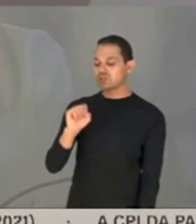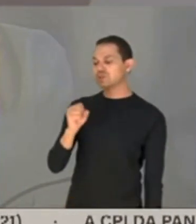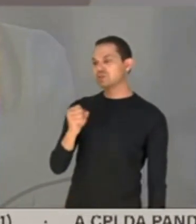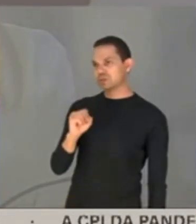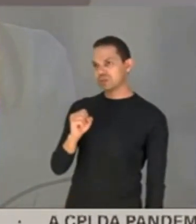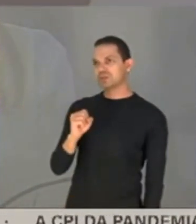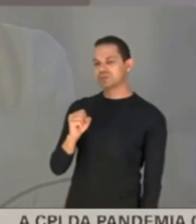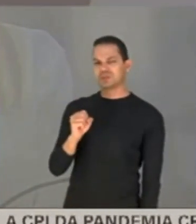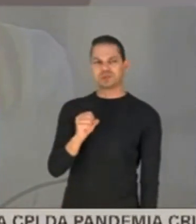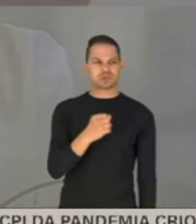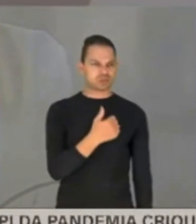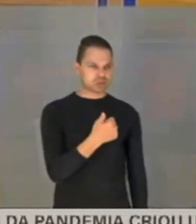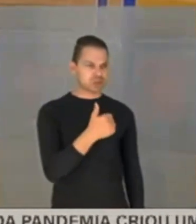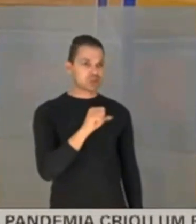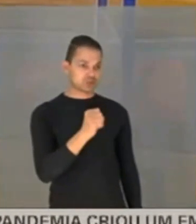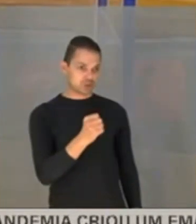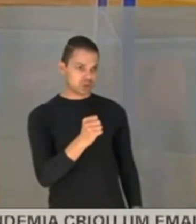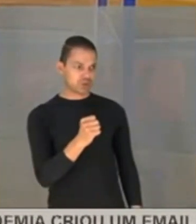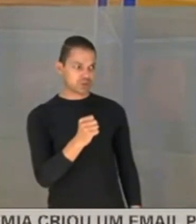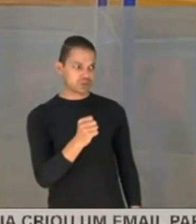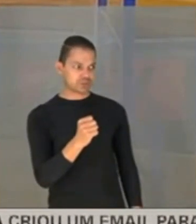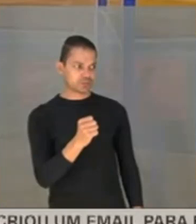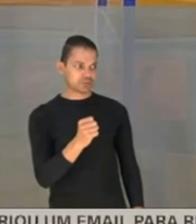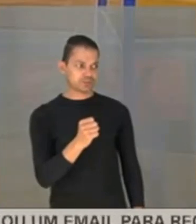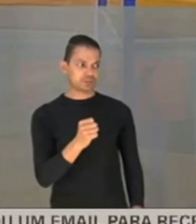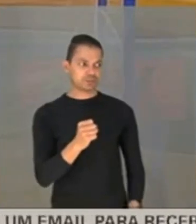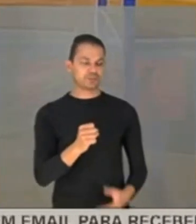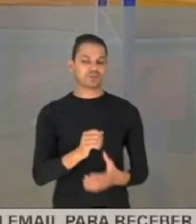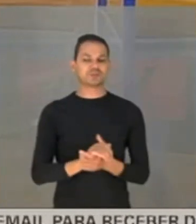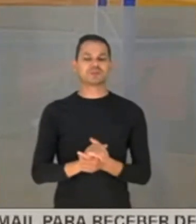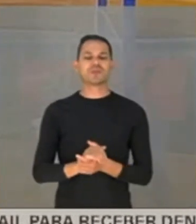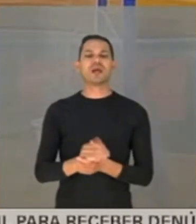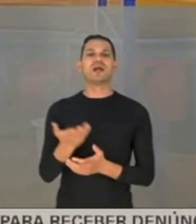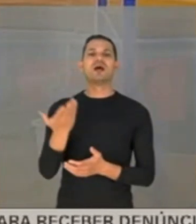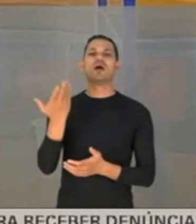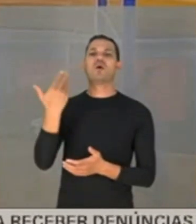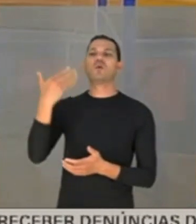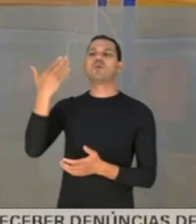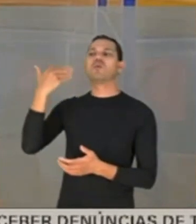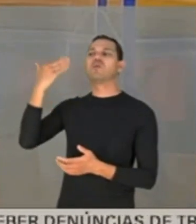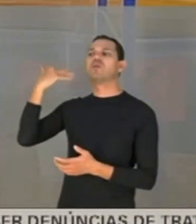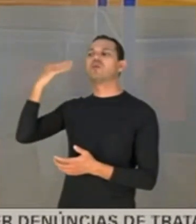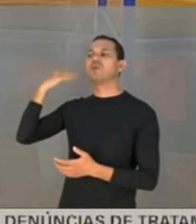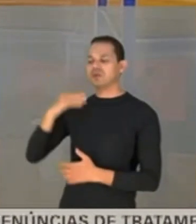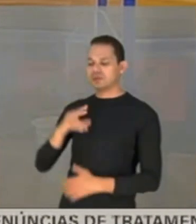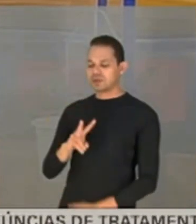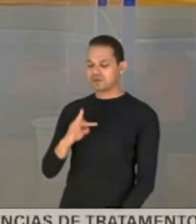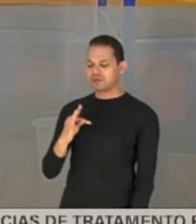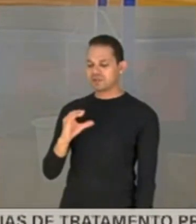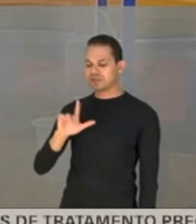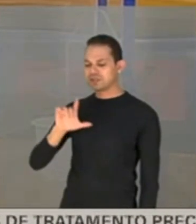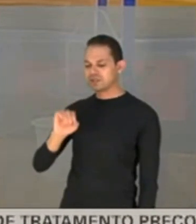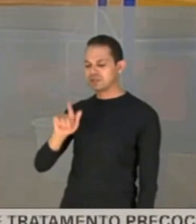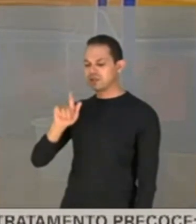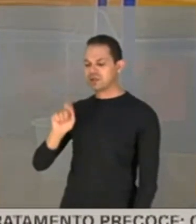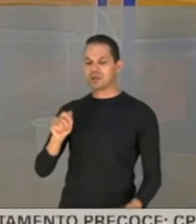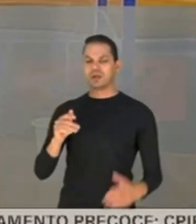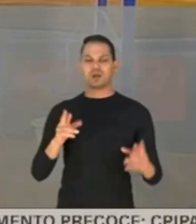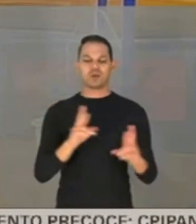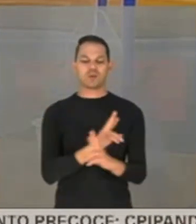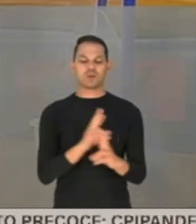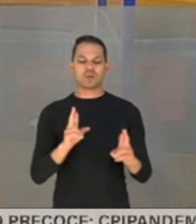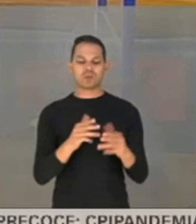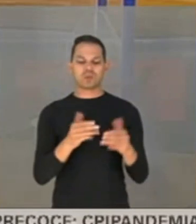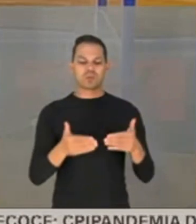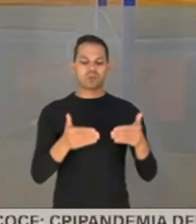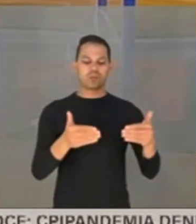18 empresas 18 empresas. Pois não. Desde quando a VTC-Log mantém relações comerciais com o Ministério da